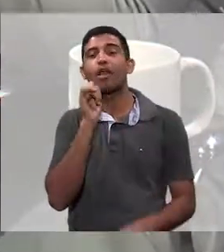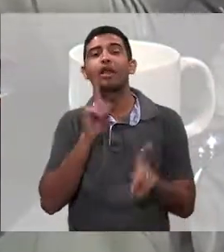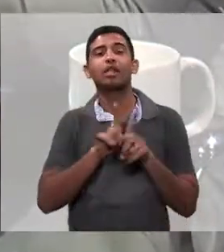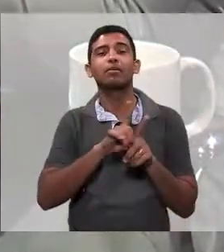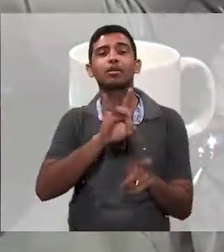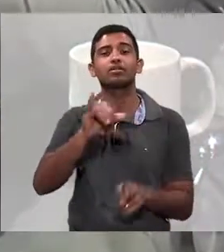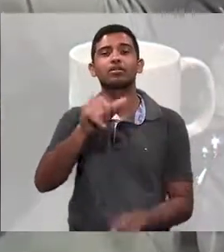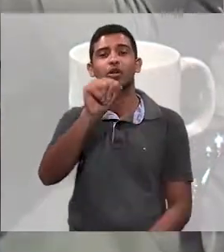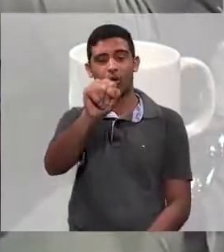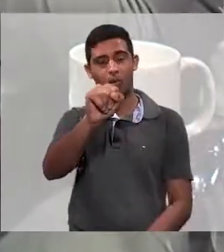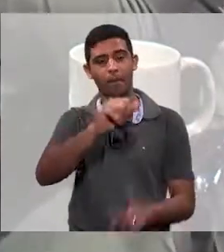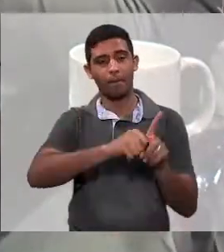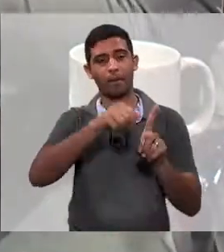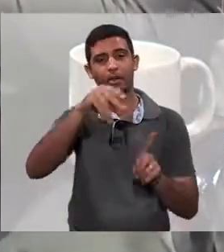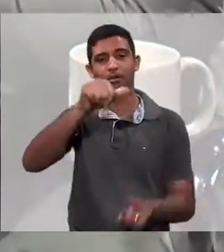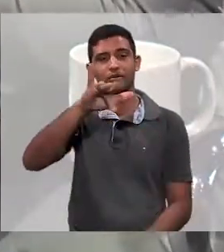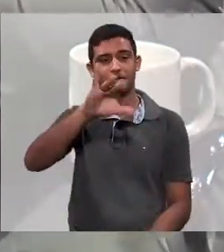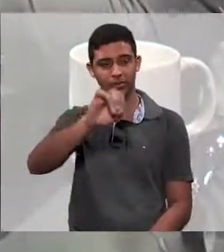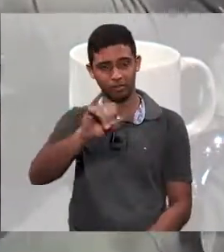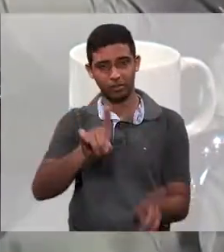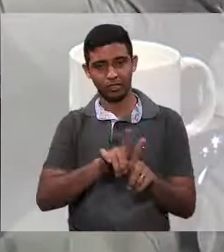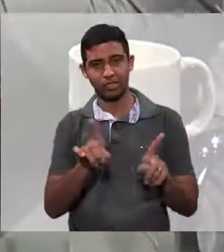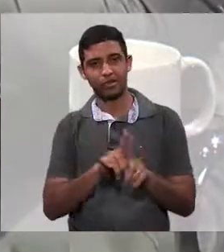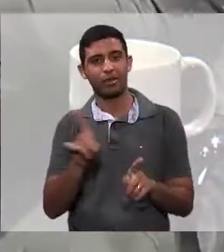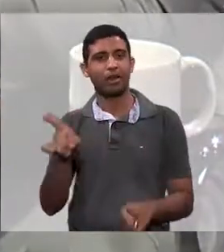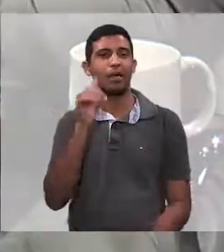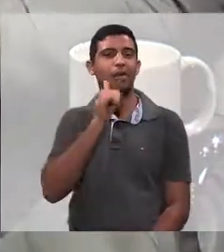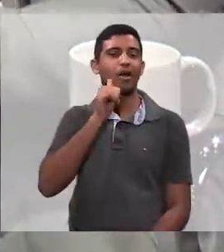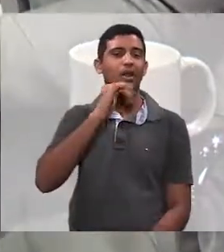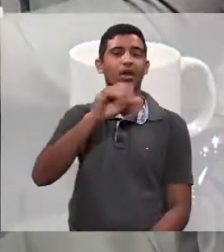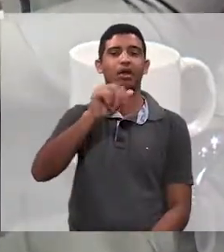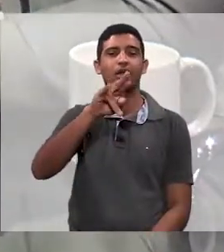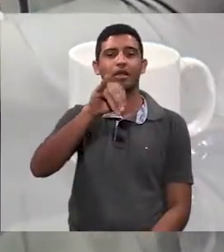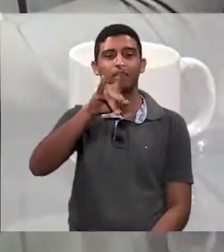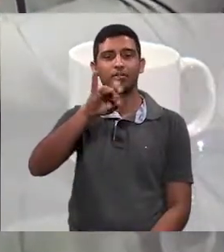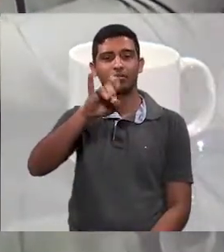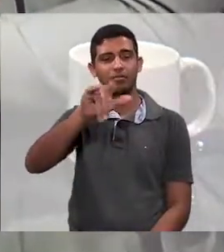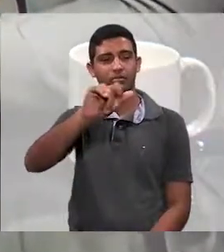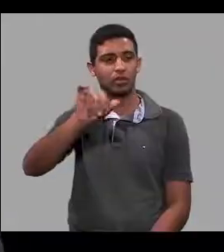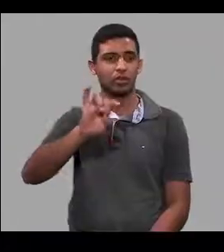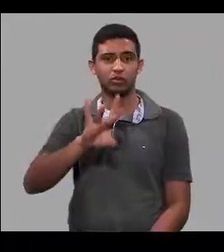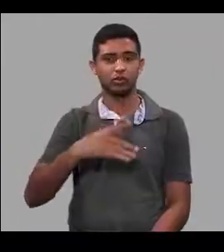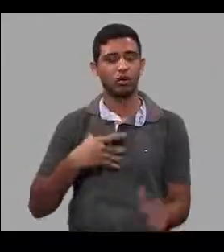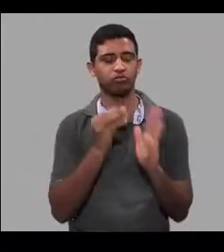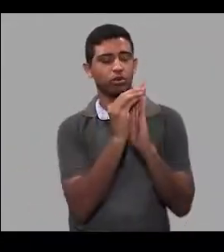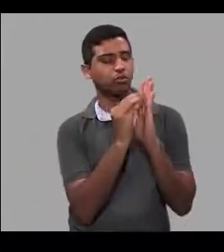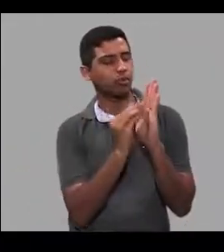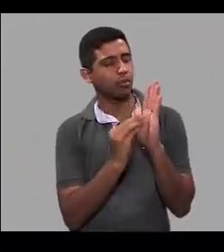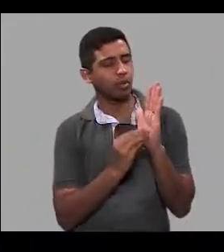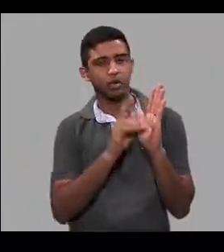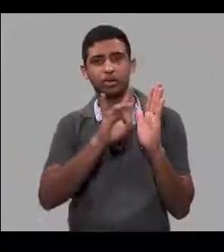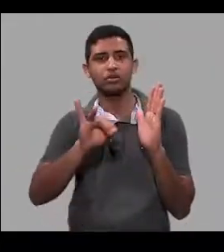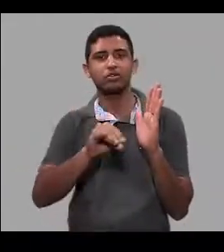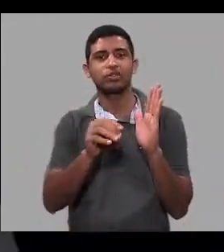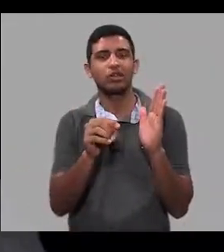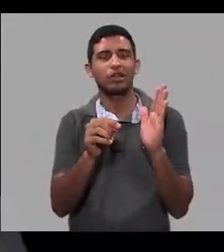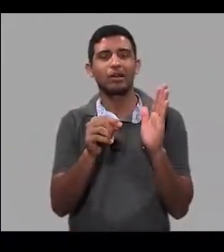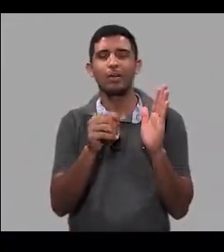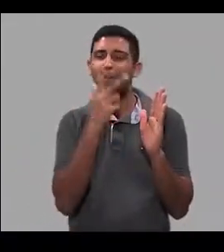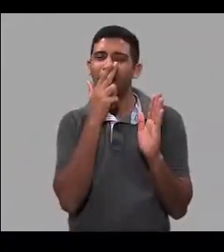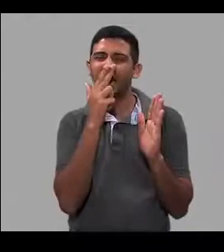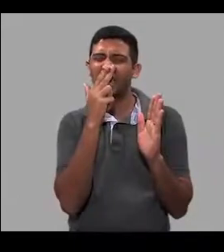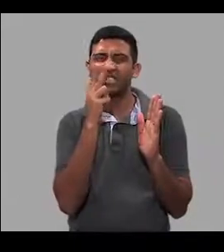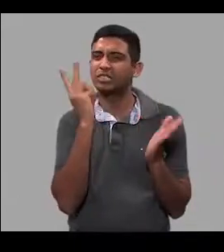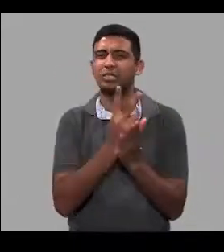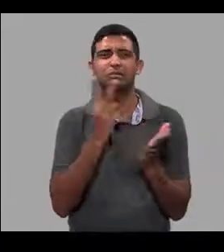março, o Dia da Mulher Negra assim, Latina e Caribenha. E assim ficamos nas datas que estão, assim, digamos,